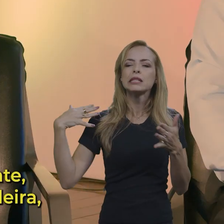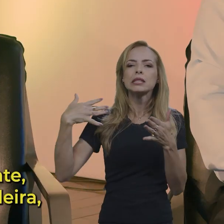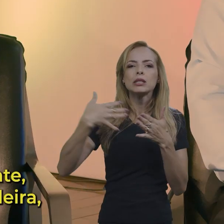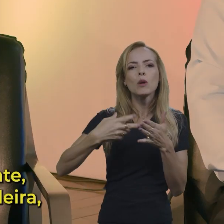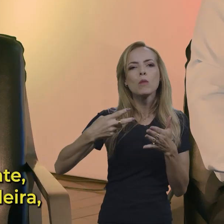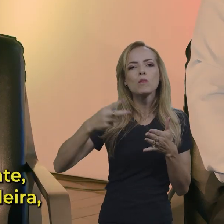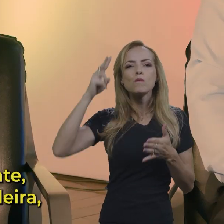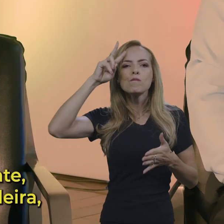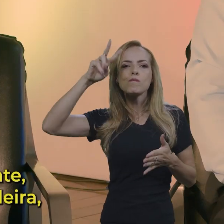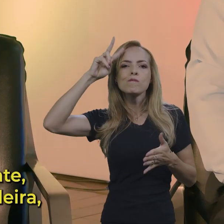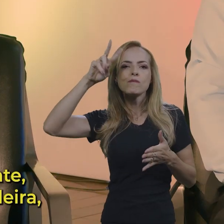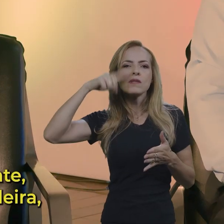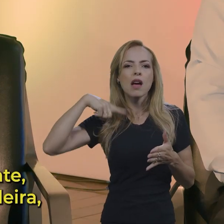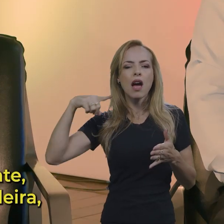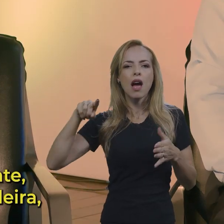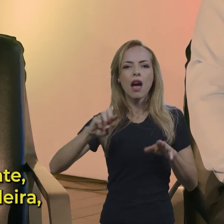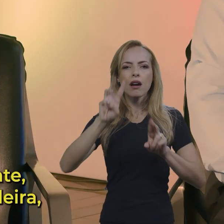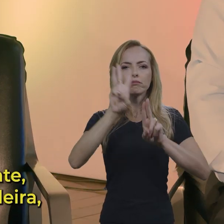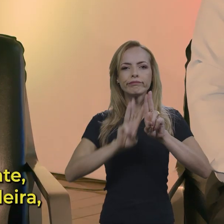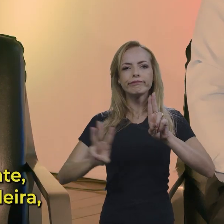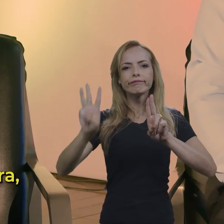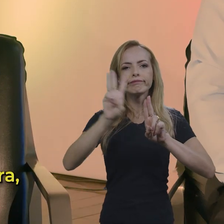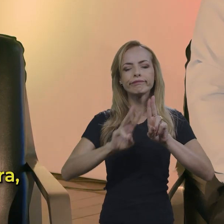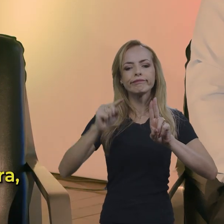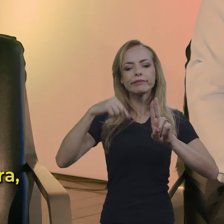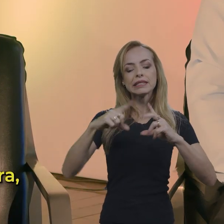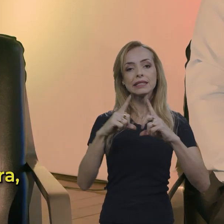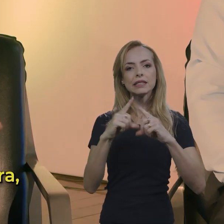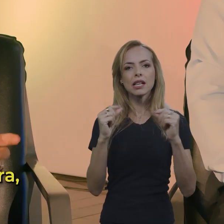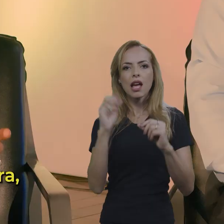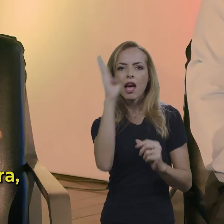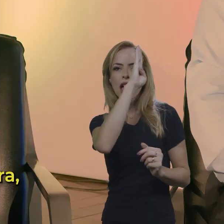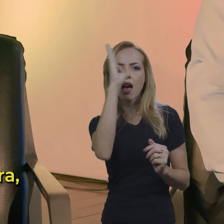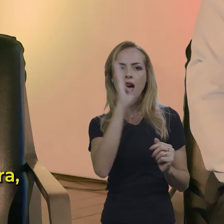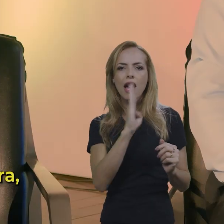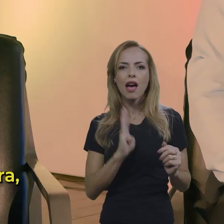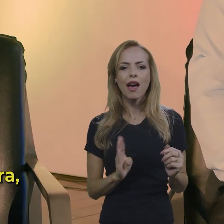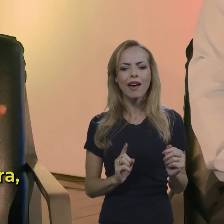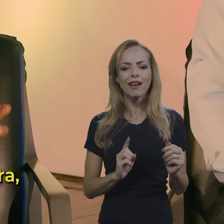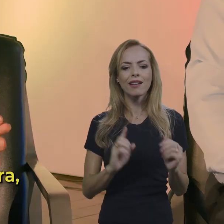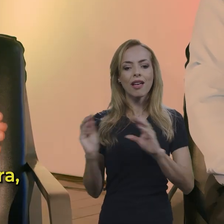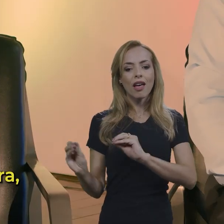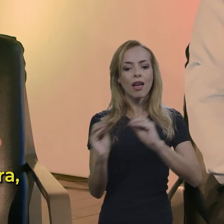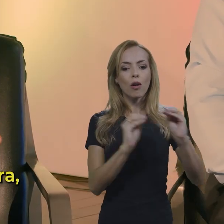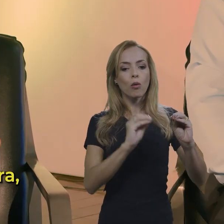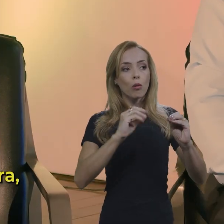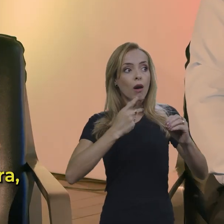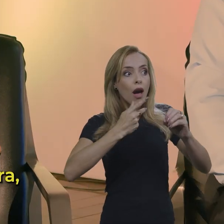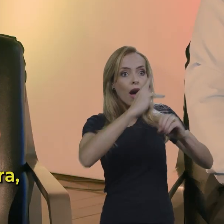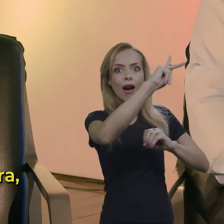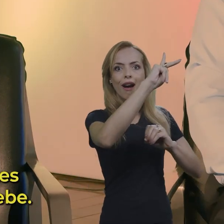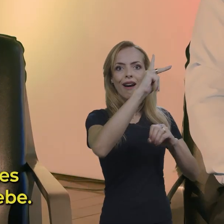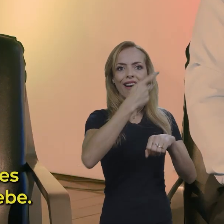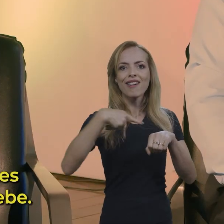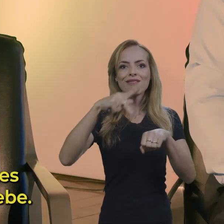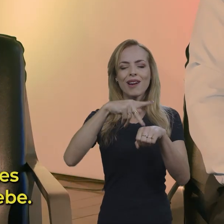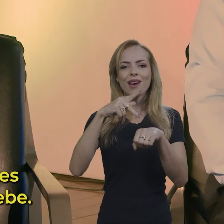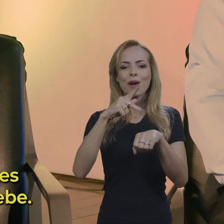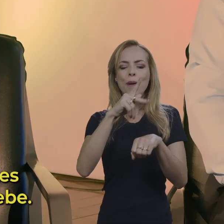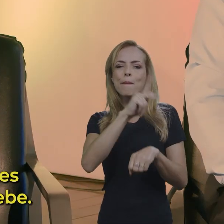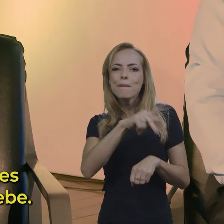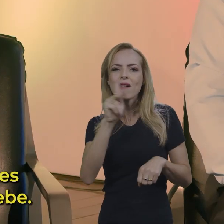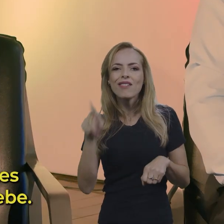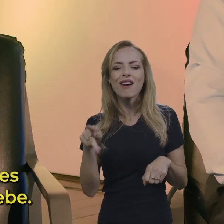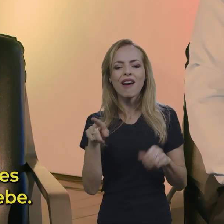historicamente, a academia, a universidade brasileira, ela mais envia pessoas para fora, tanto professores,